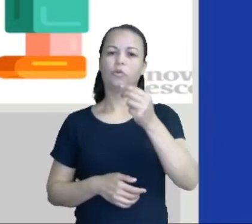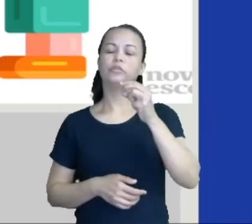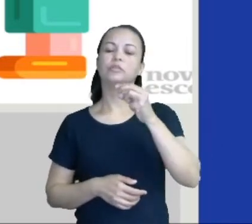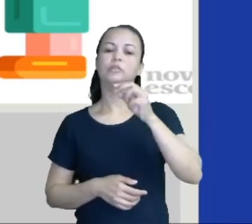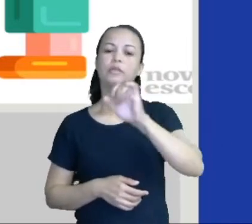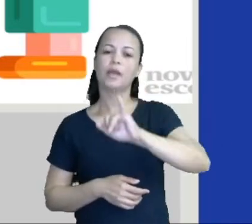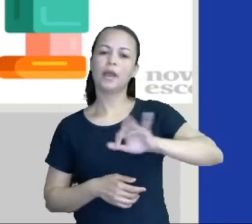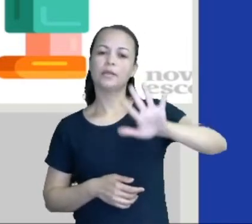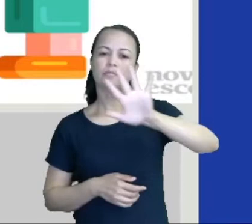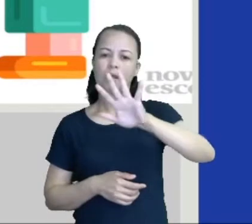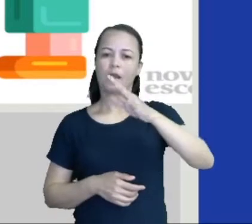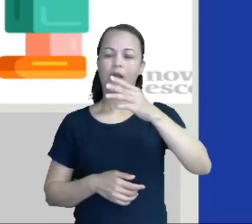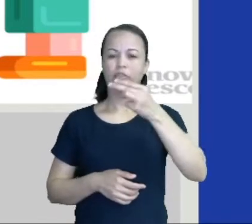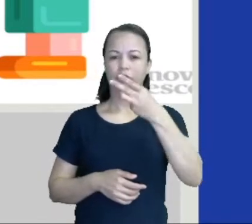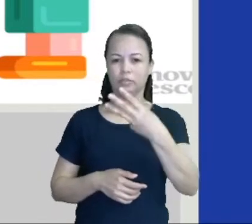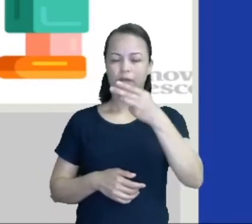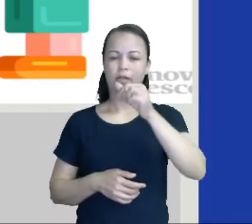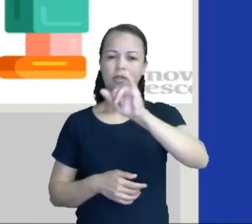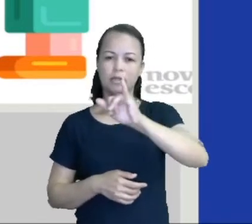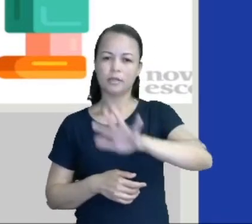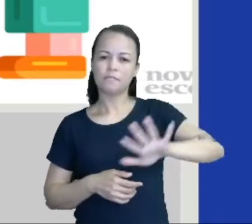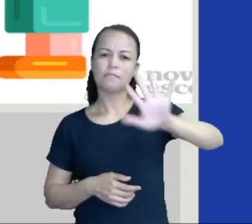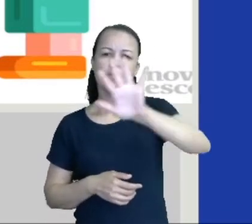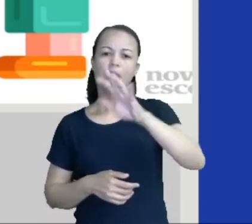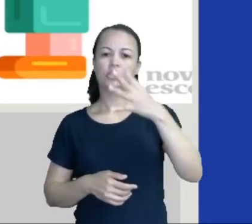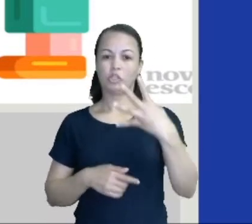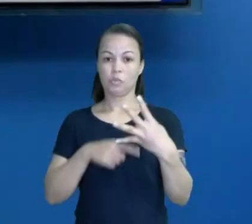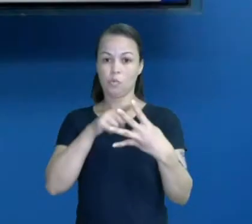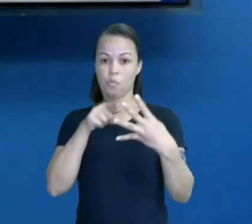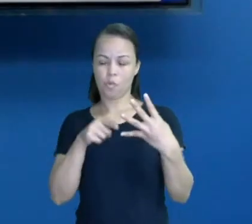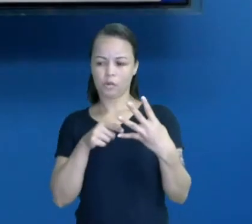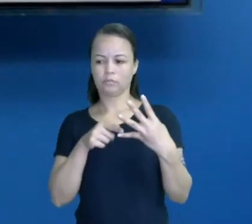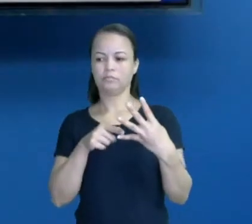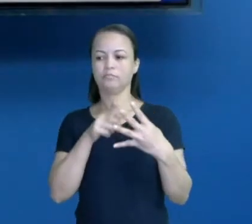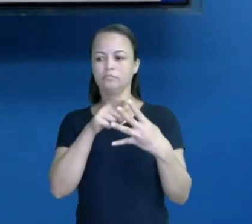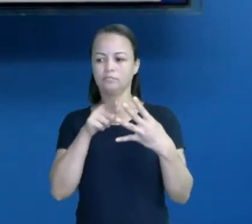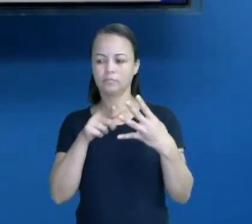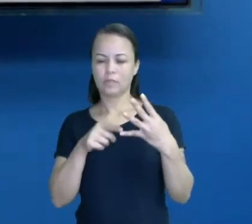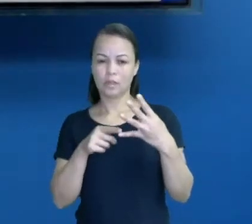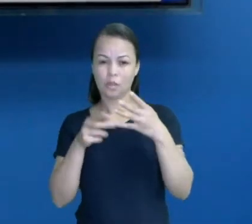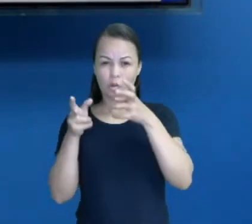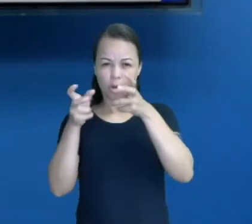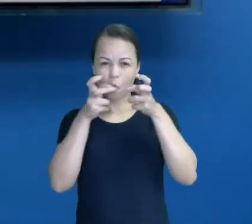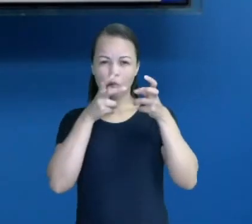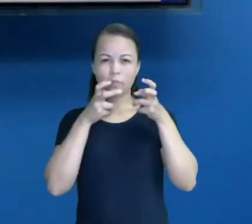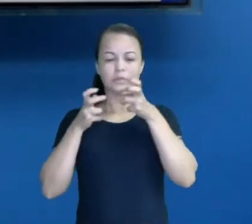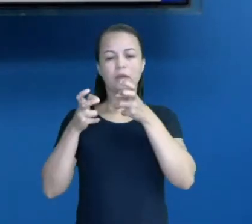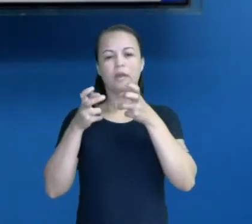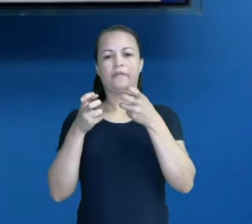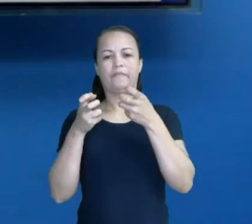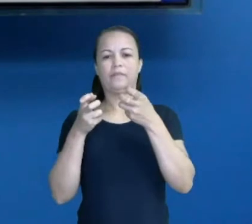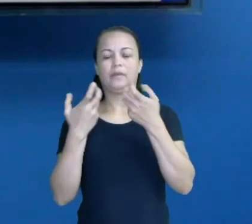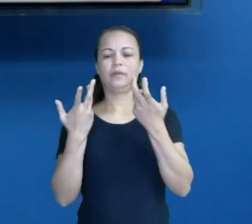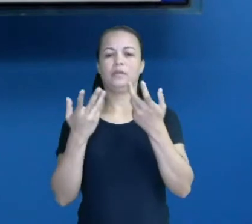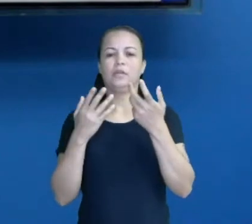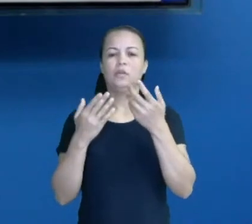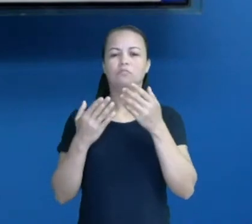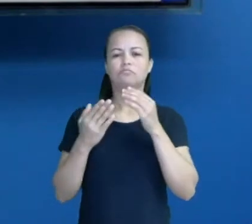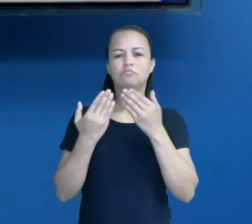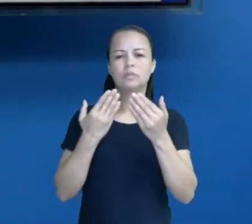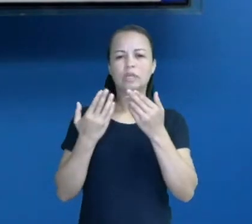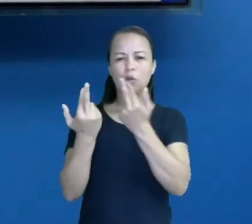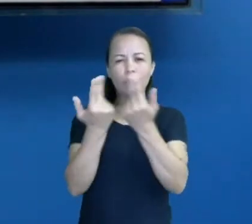figura 3 e a figura 4. Veja que o formato dessa figura, elas não são iguais,